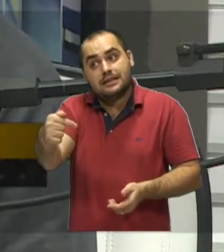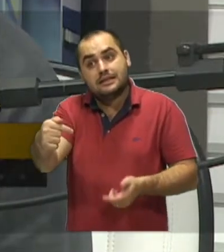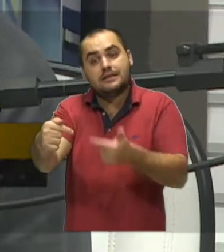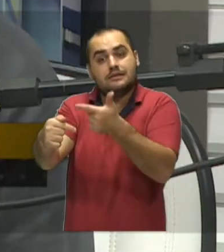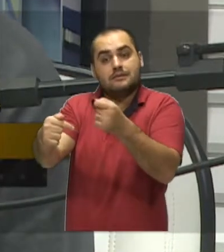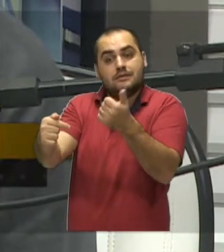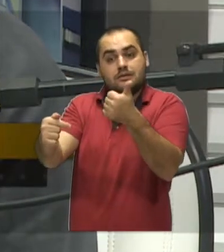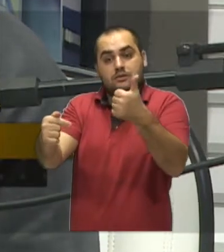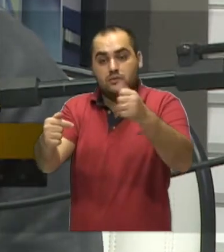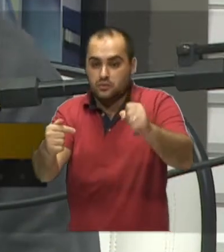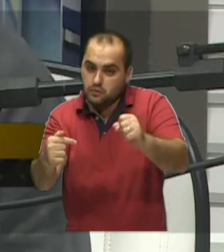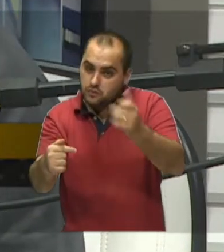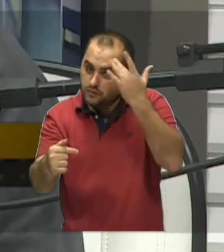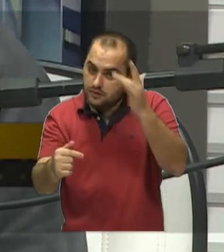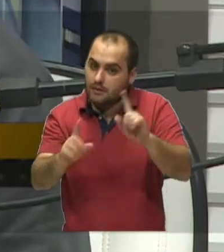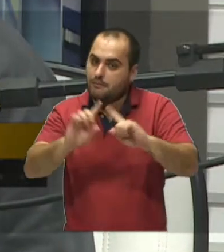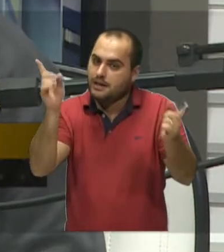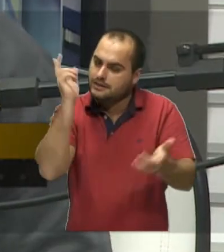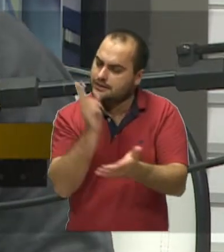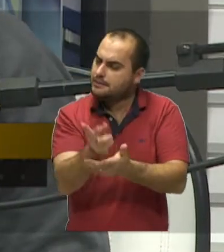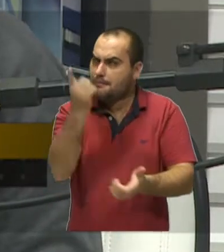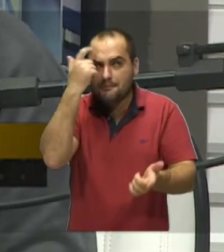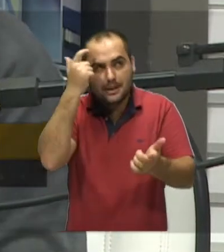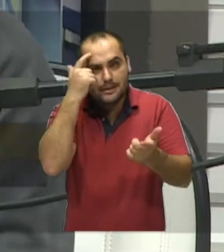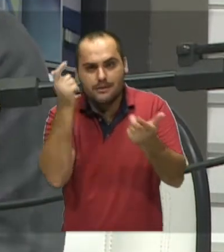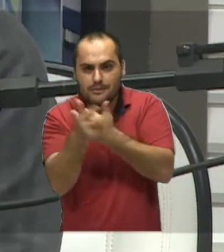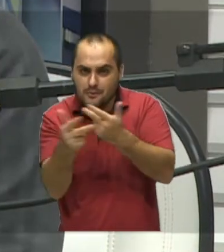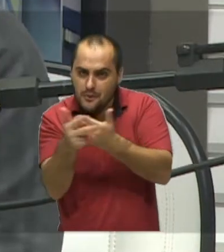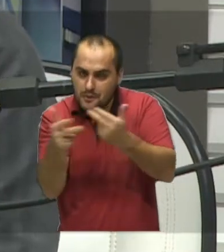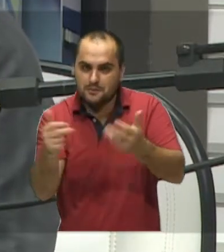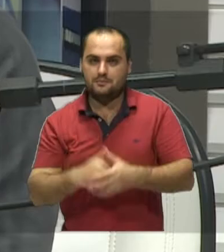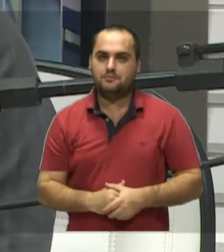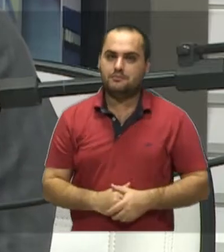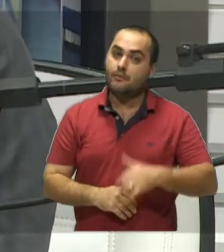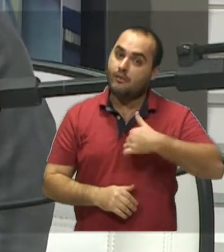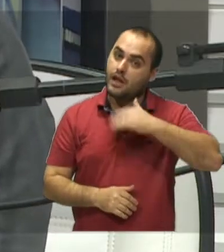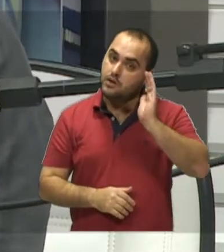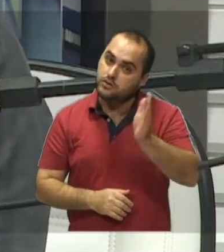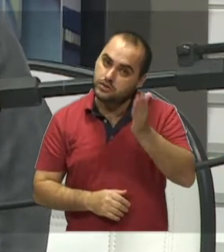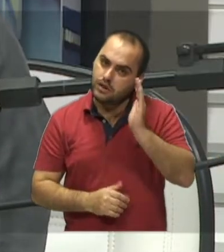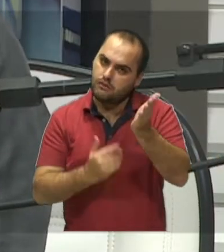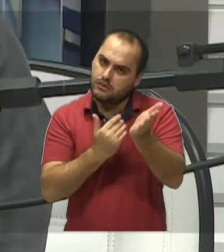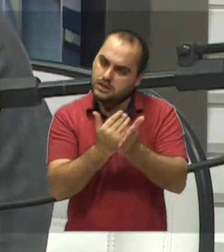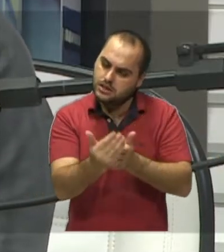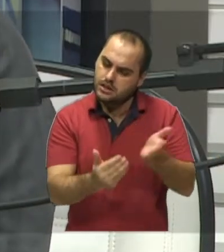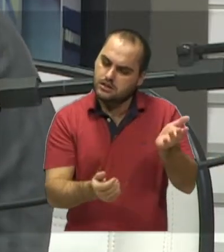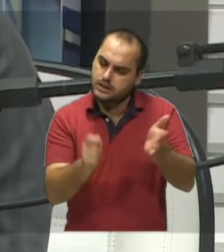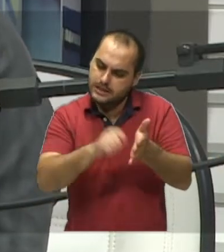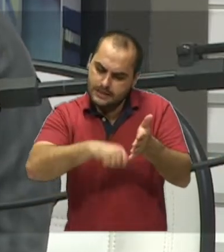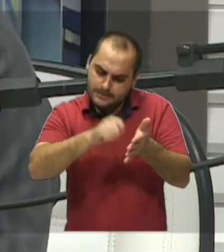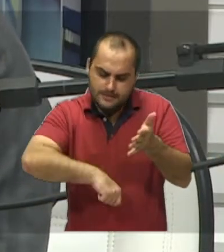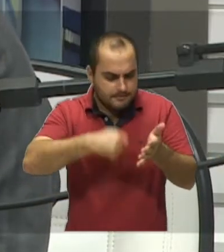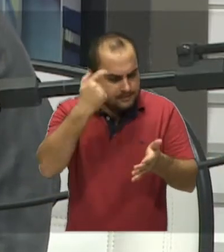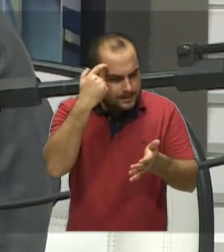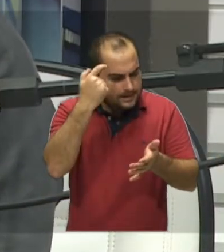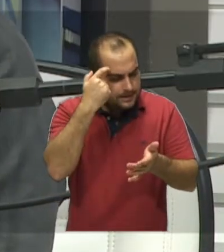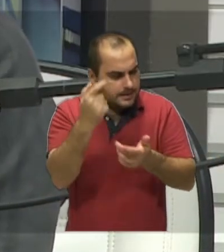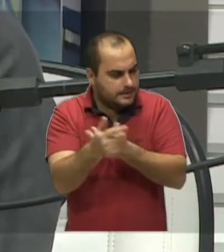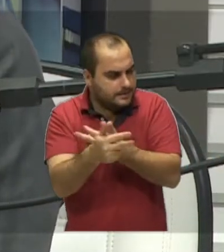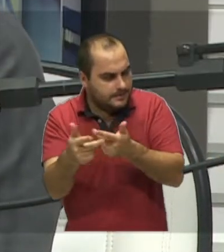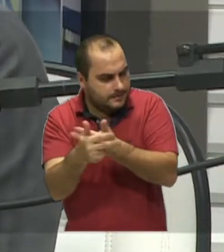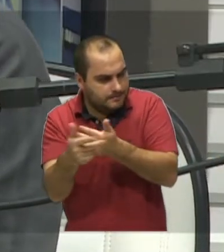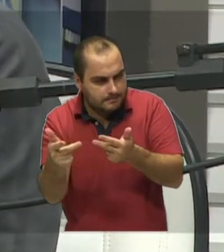sempre pensando em alguma coisa. Eu já comecei a compor algumas coisas, a pensar em algumas